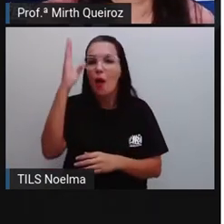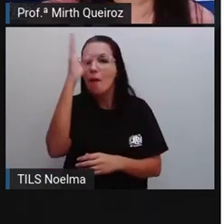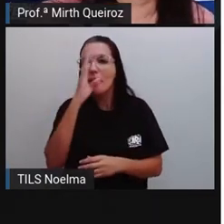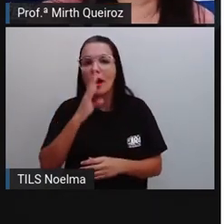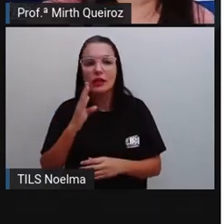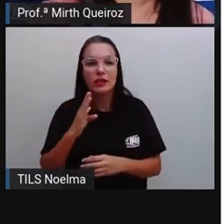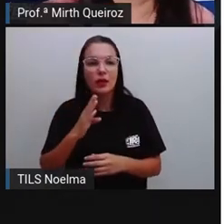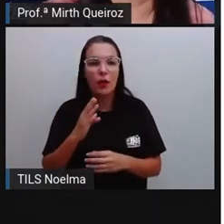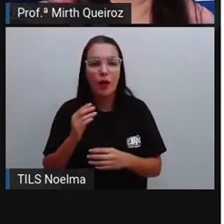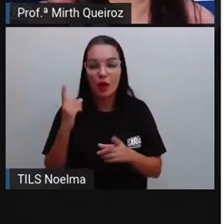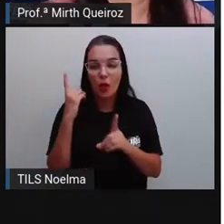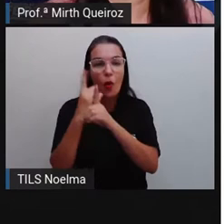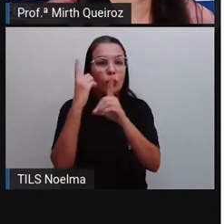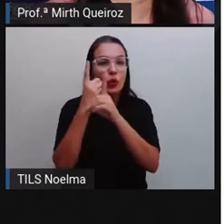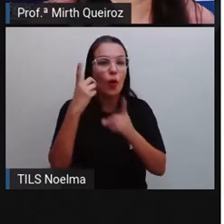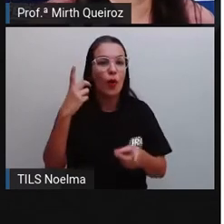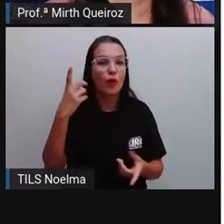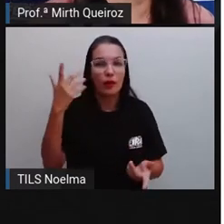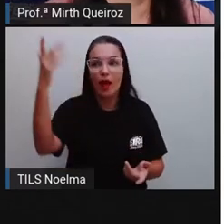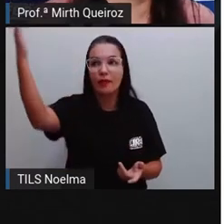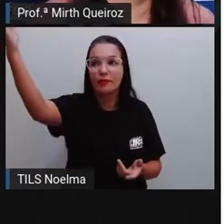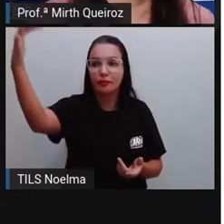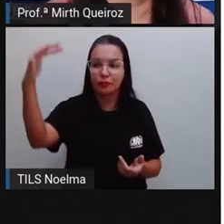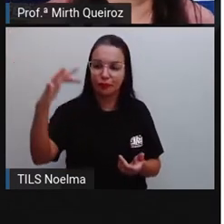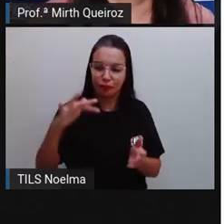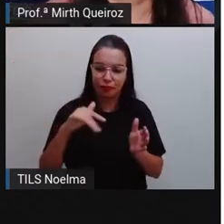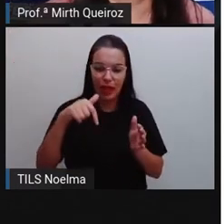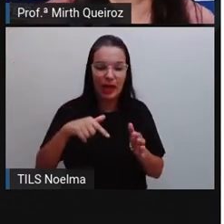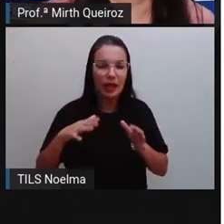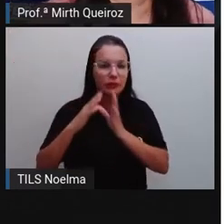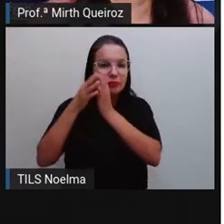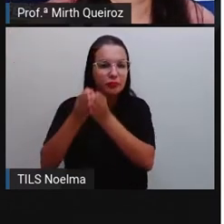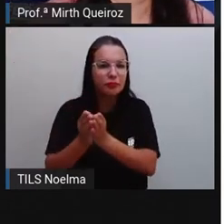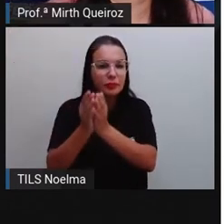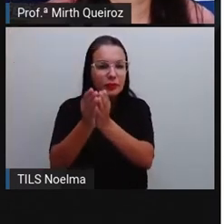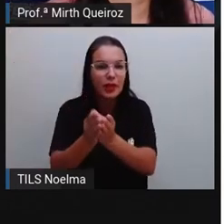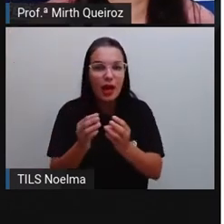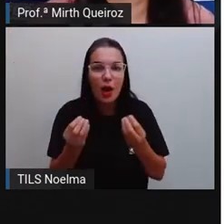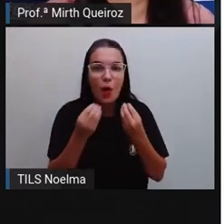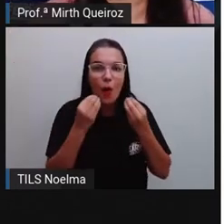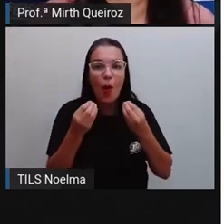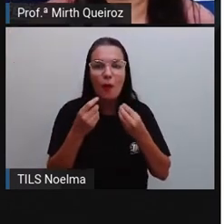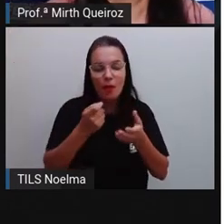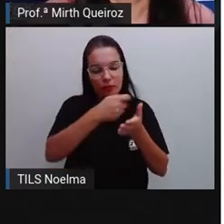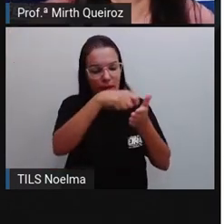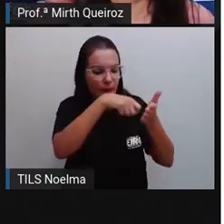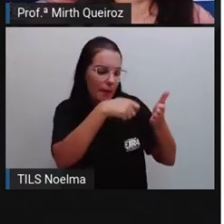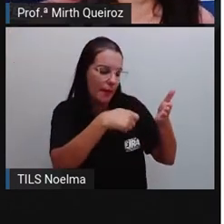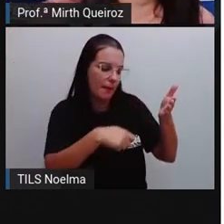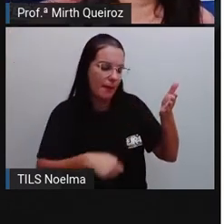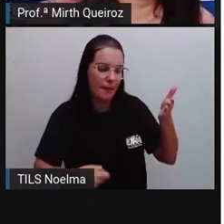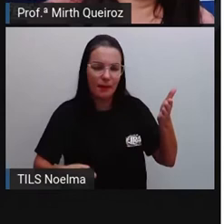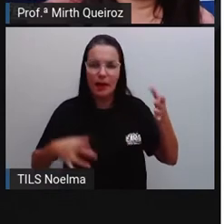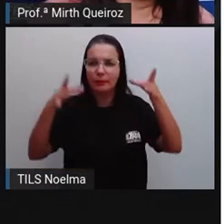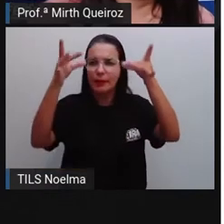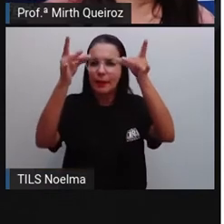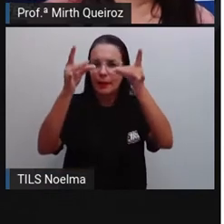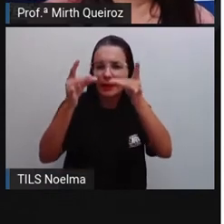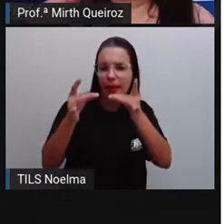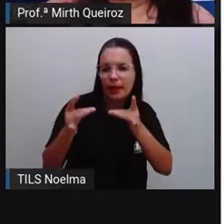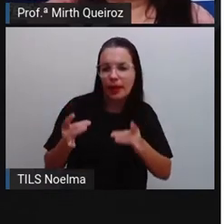veio junto com a esquadra para poder descrever o território Brasil. Se naquela